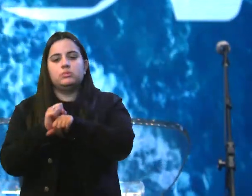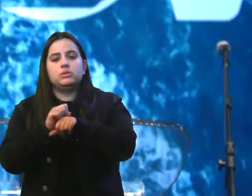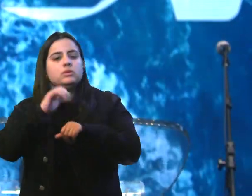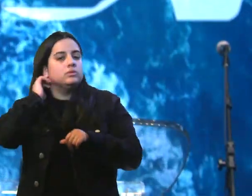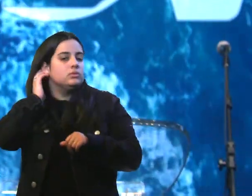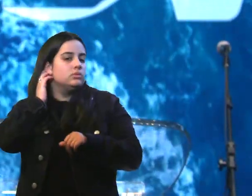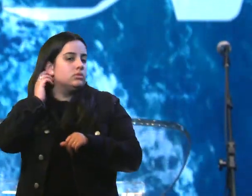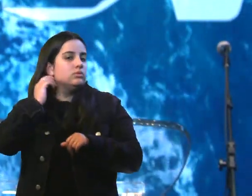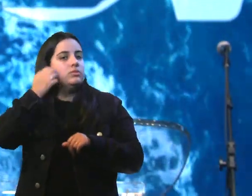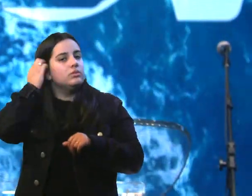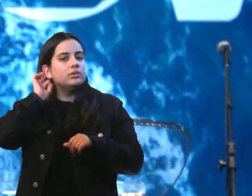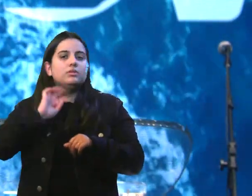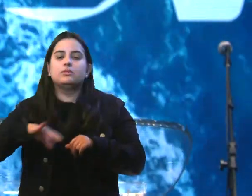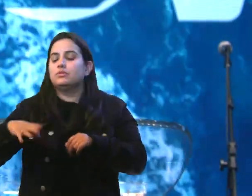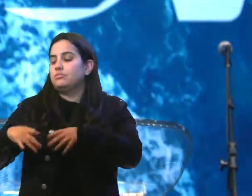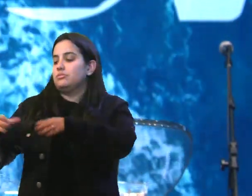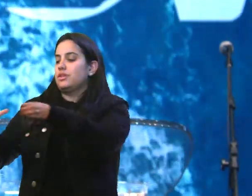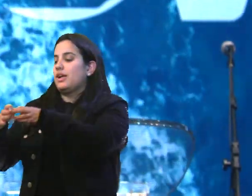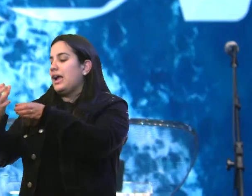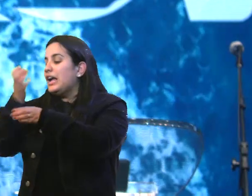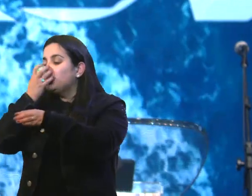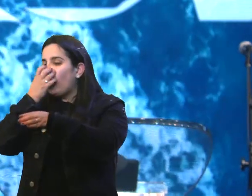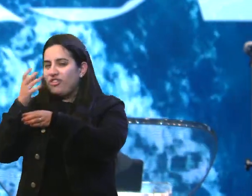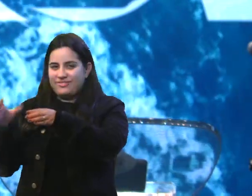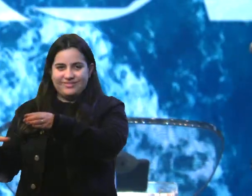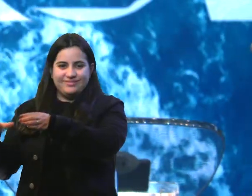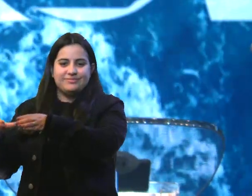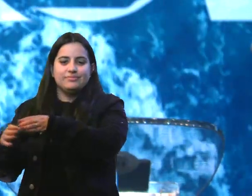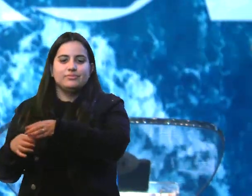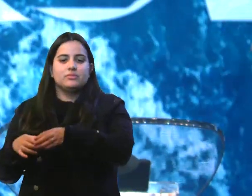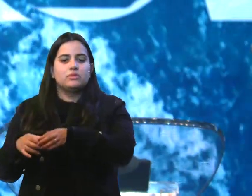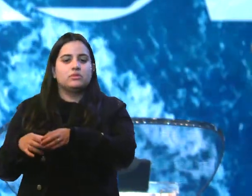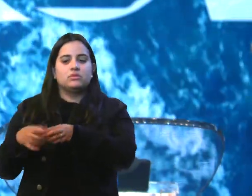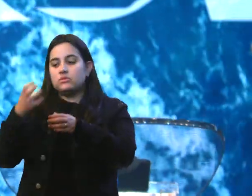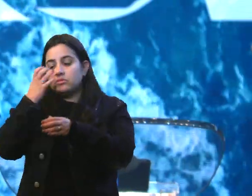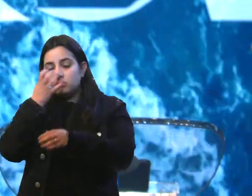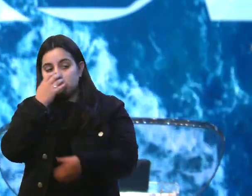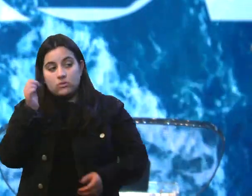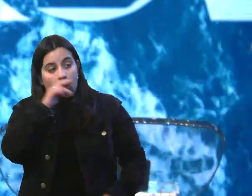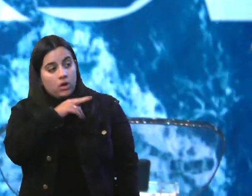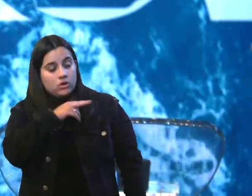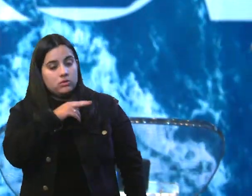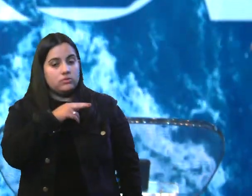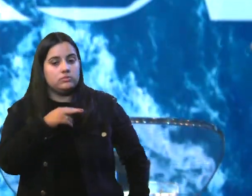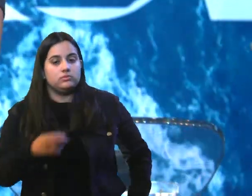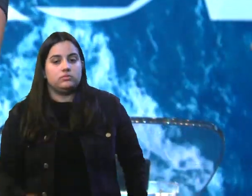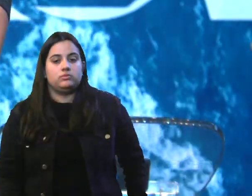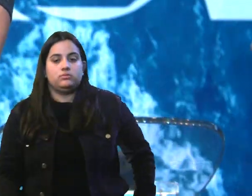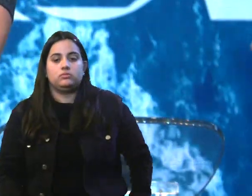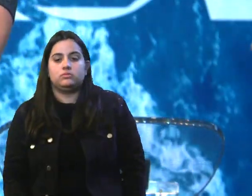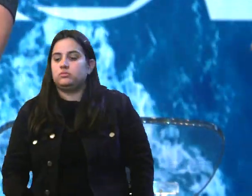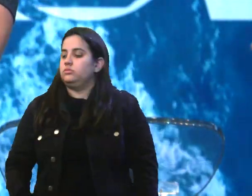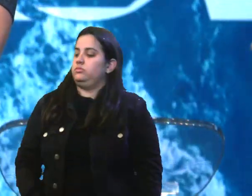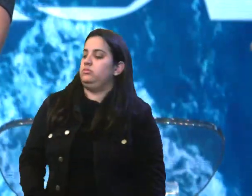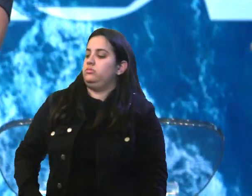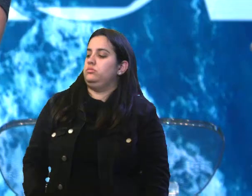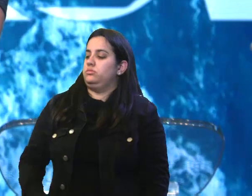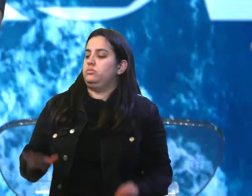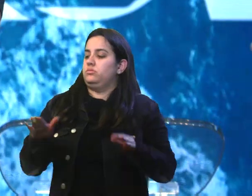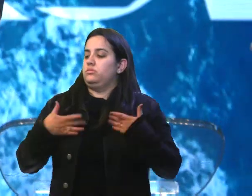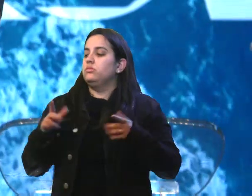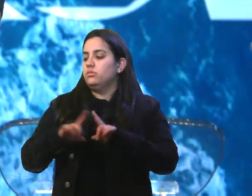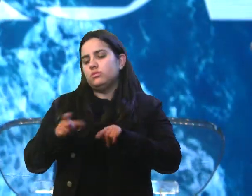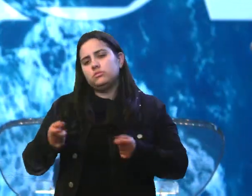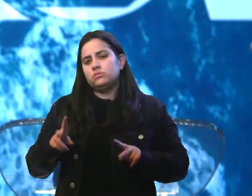de cachorro caramelo aqui na ponta. Quando eles olham para você assim, você fica um pouco assustado, mas segue